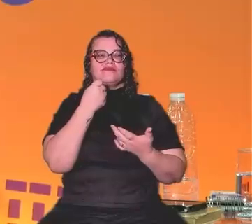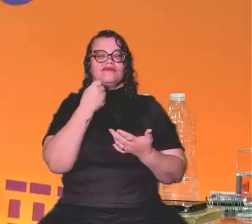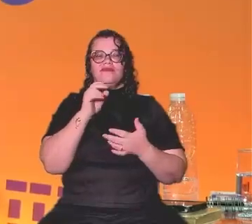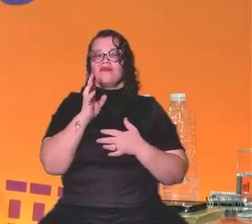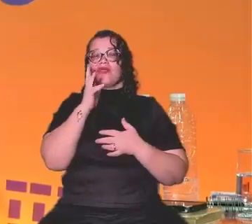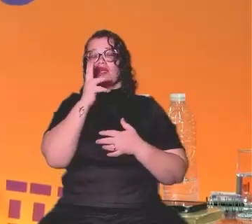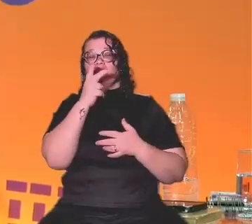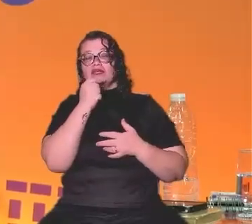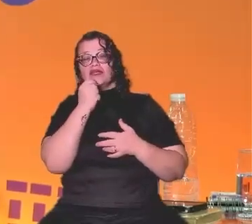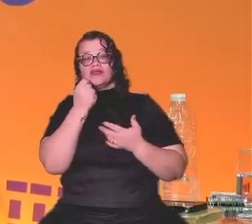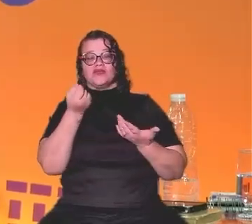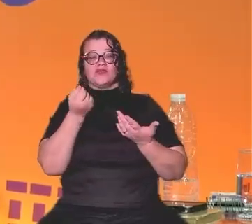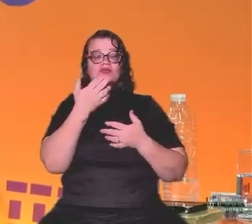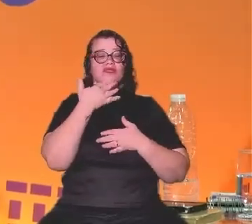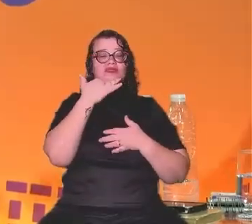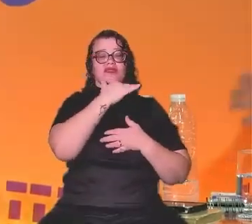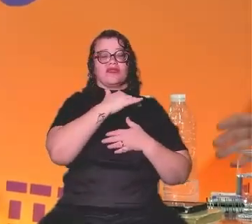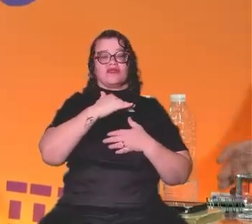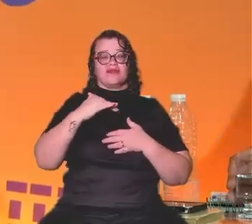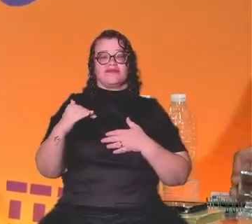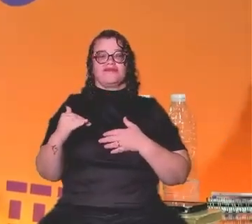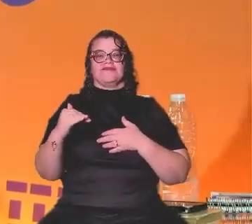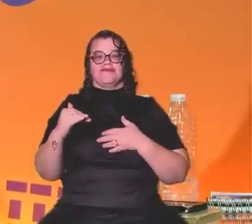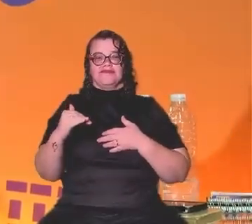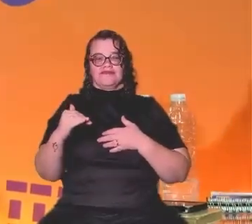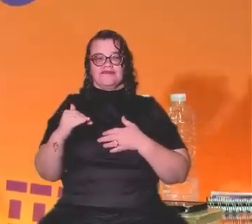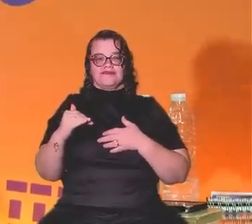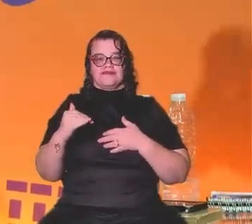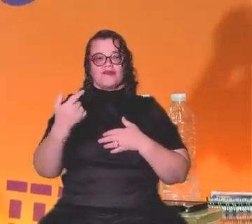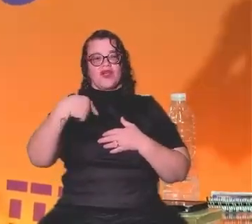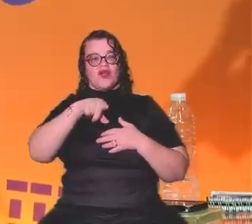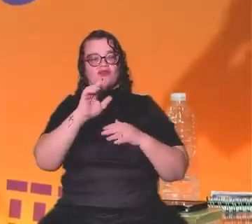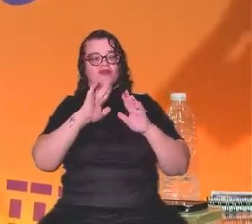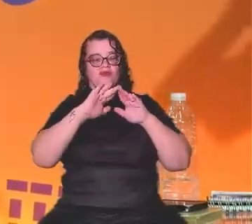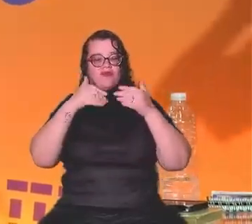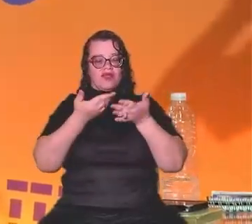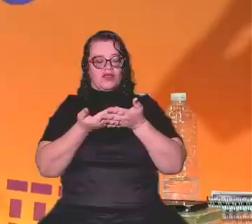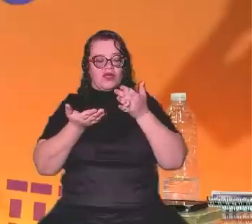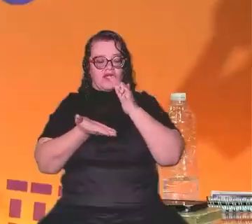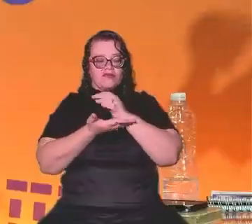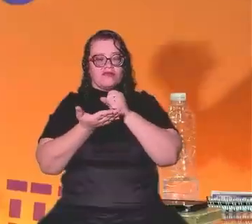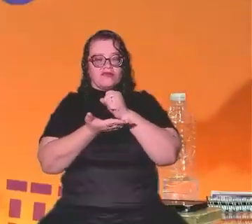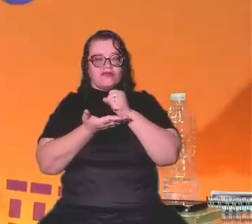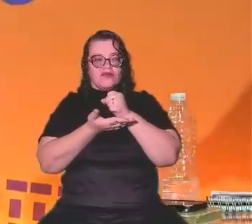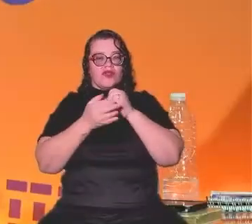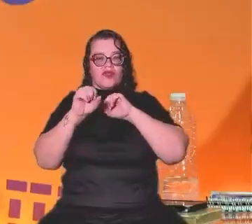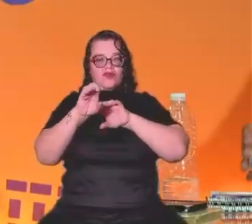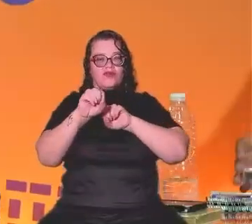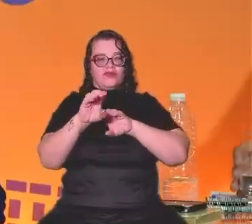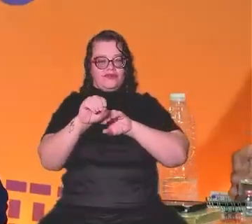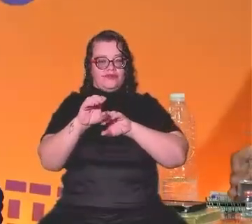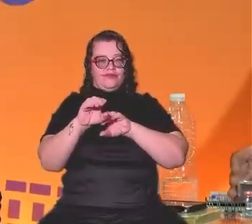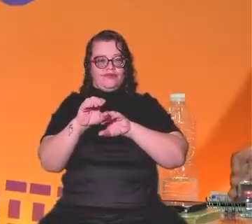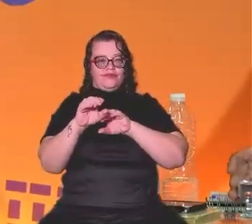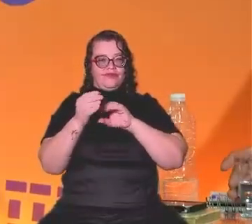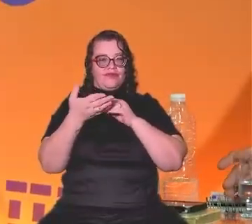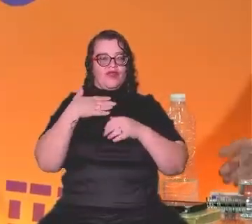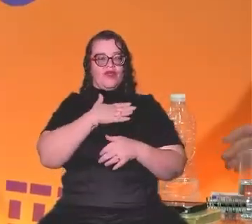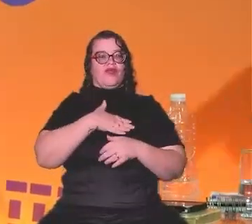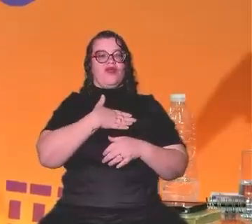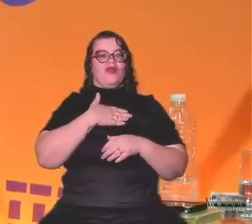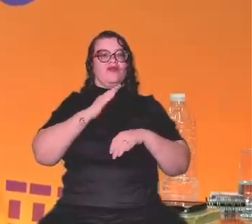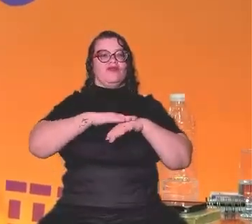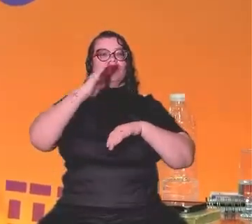Eu acho que quando a gente está ali com a criança, né, eu ainda falei isso, eu fui para a escola, para a educação básica, mas eu ainda fui para os piquititos, viu, gente, que é o que eu mais